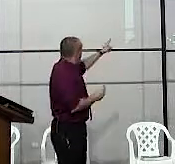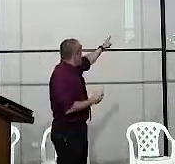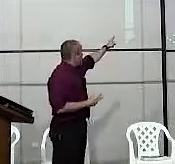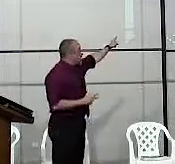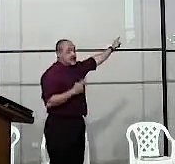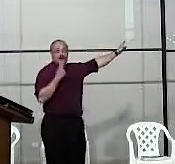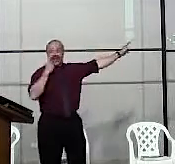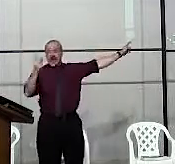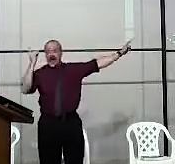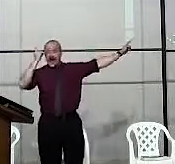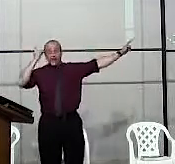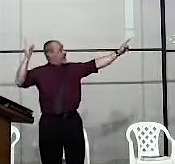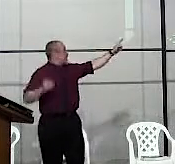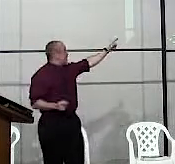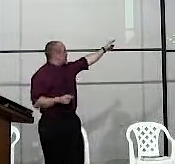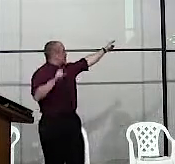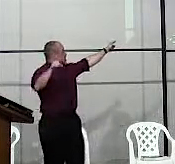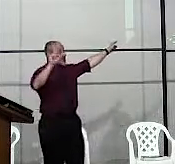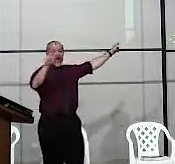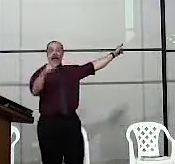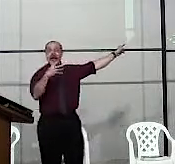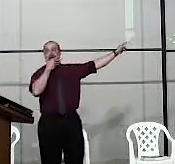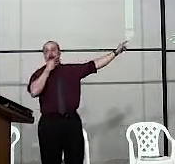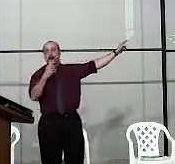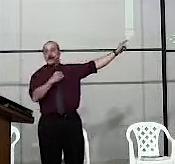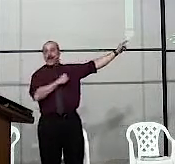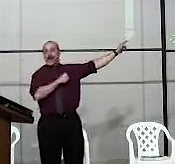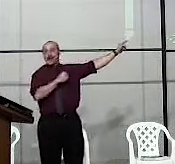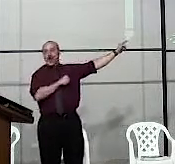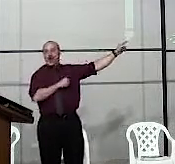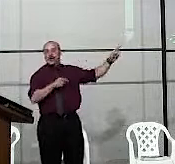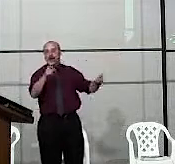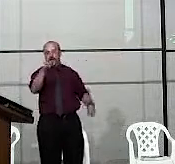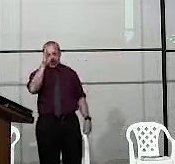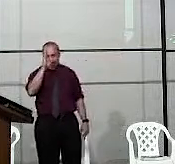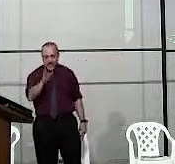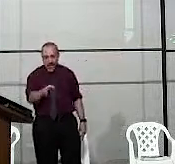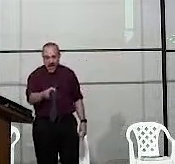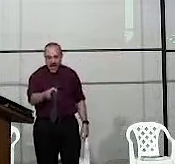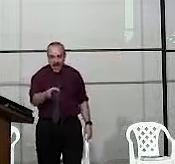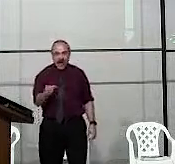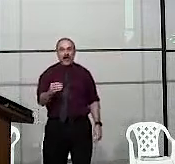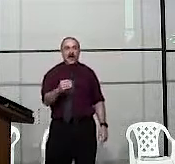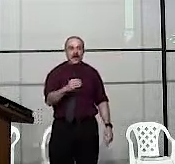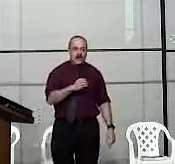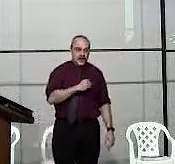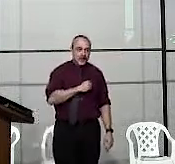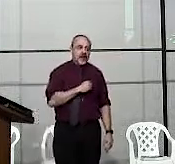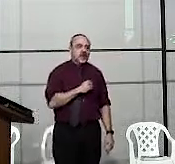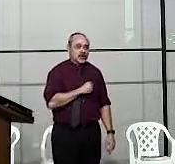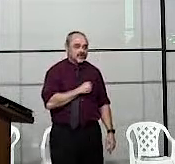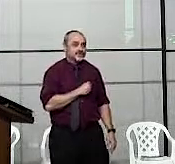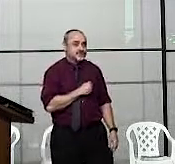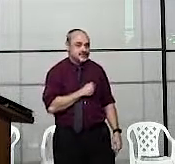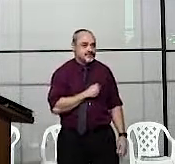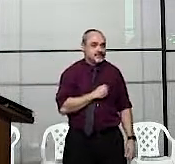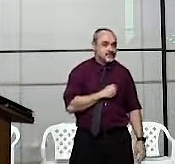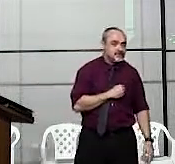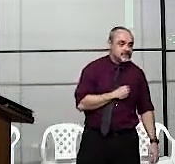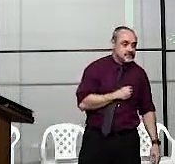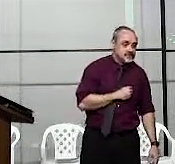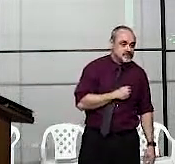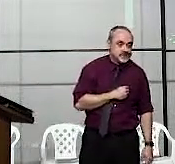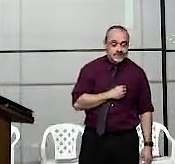Que significa falar para Deus que você é pecador e você já pecou.